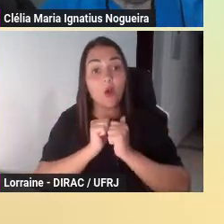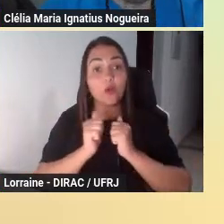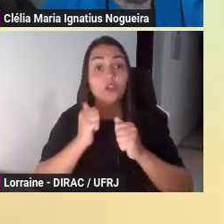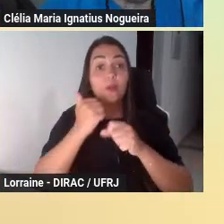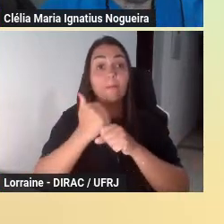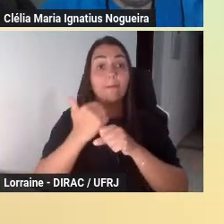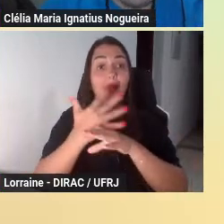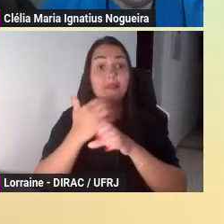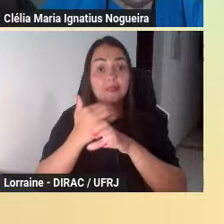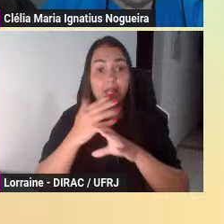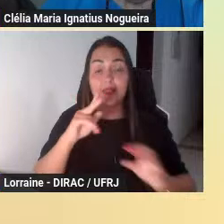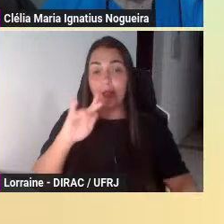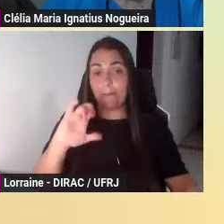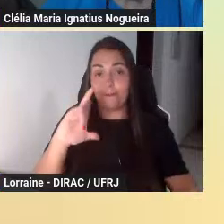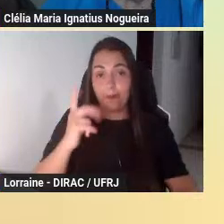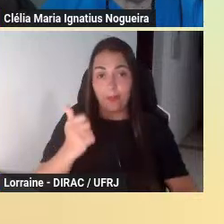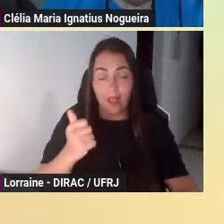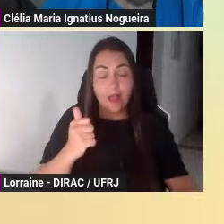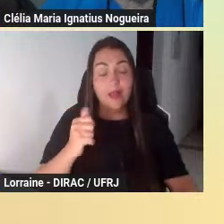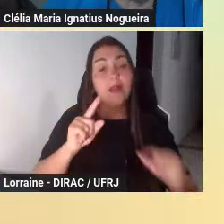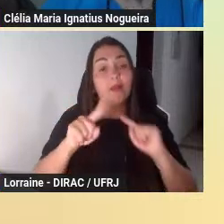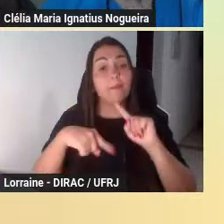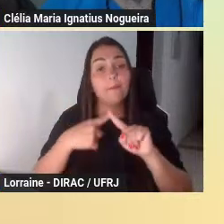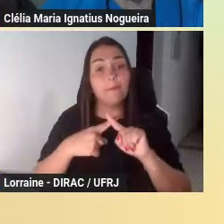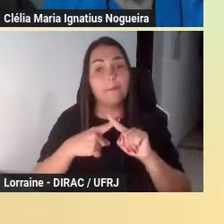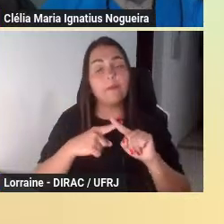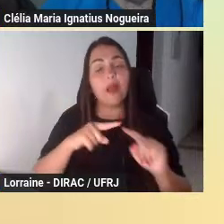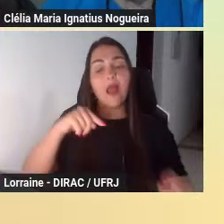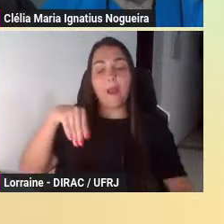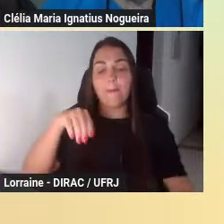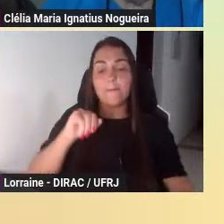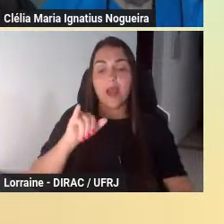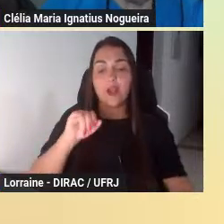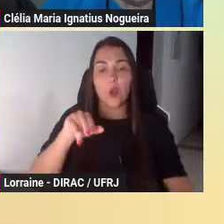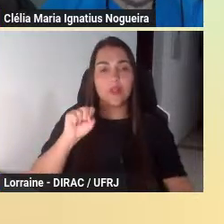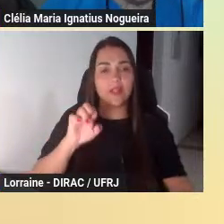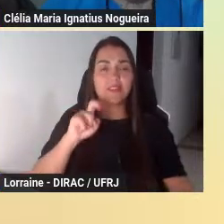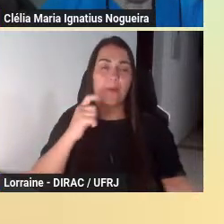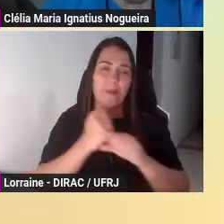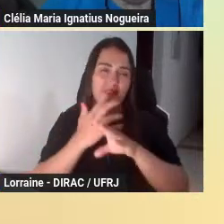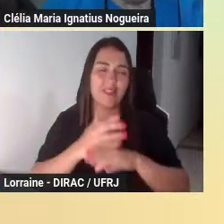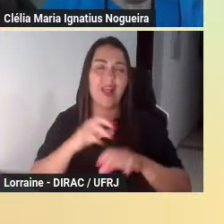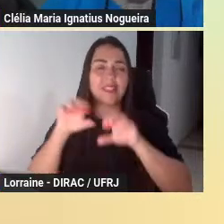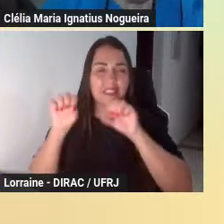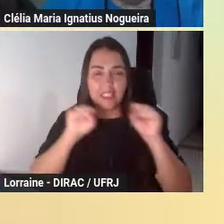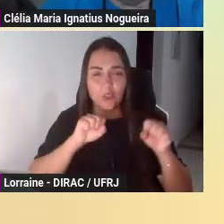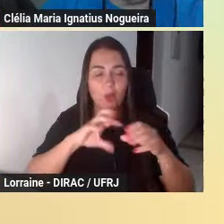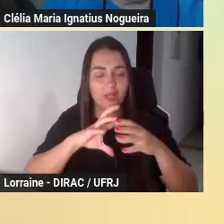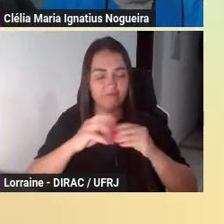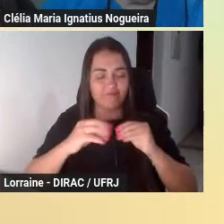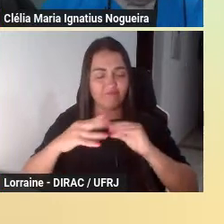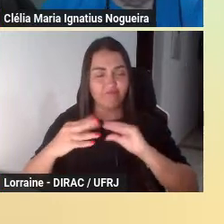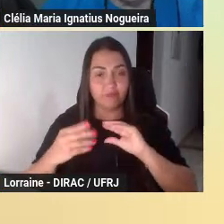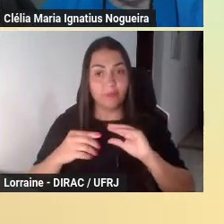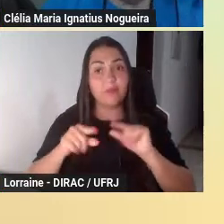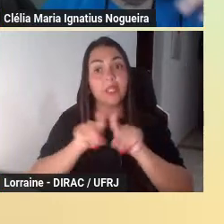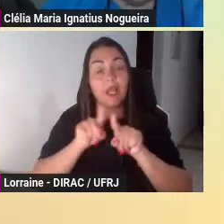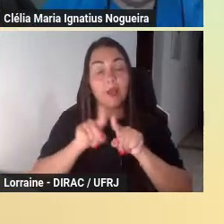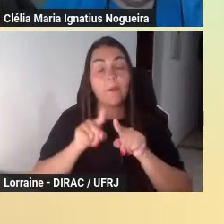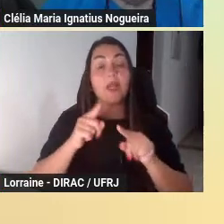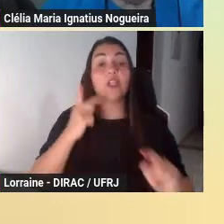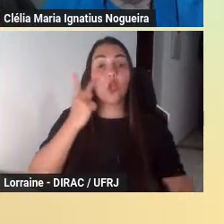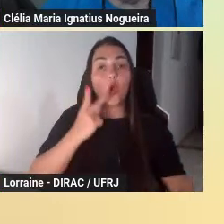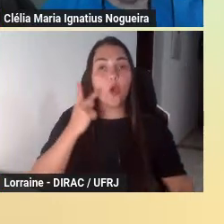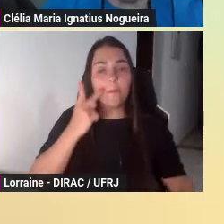palha, maionese e, às vezes, tomate cereja. Sorte que, fora disso, ela come muita fruta,